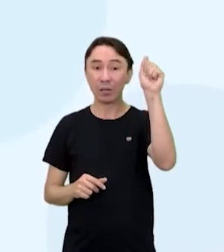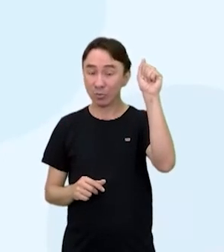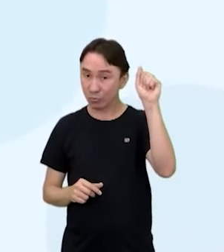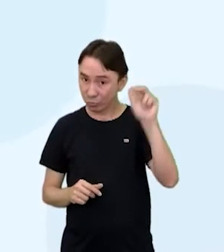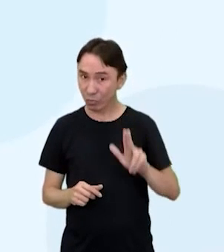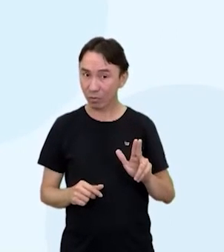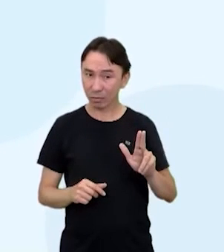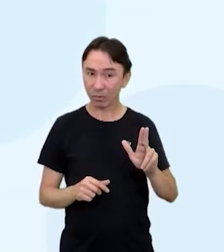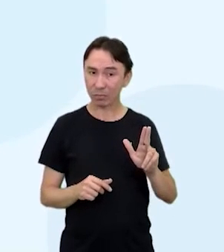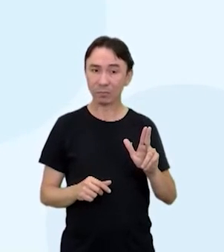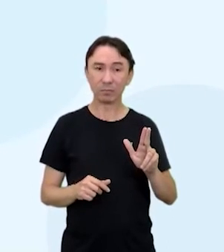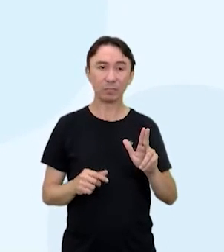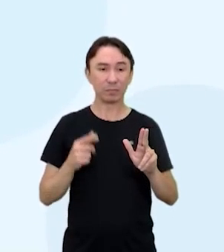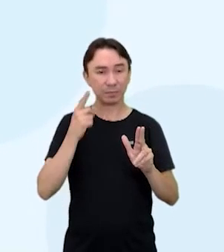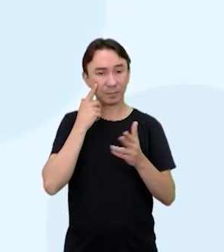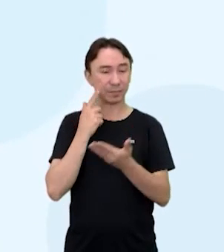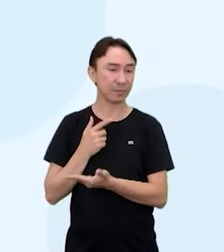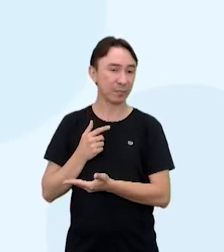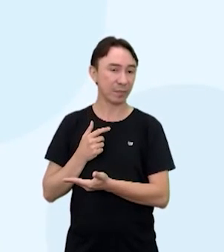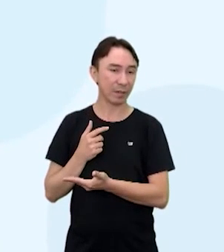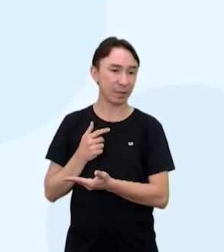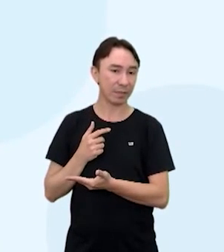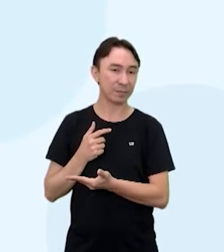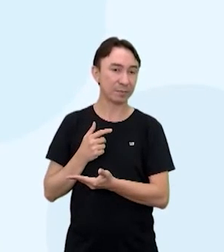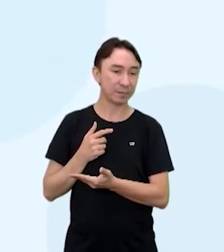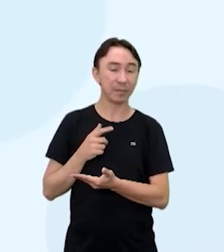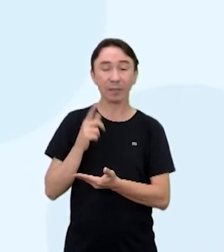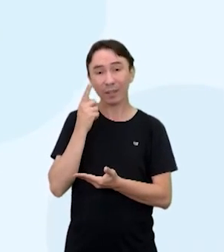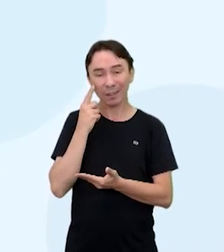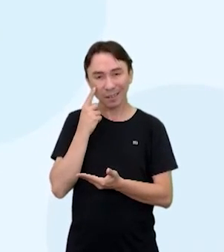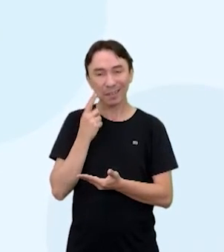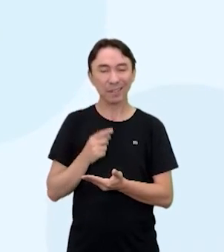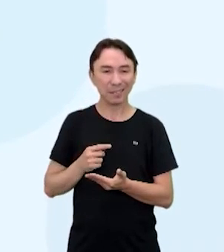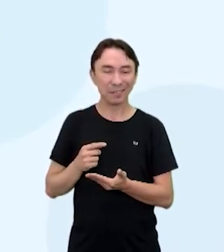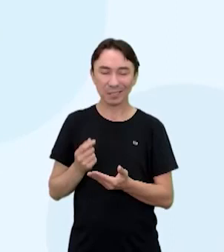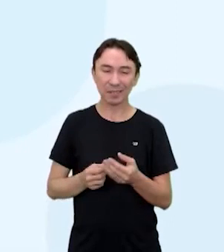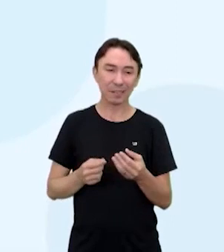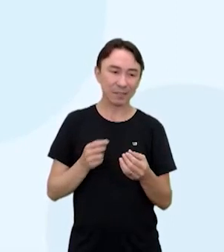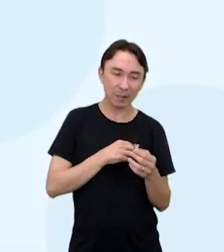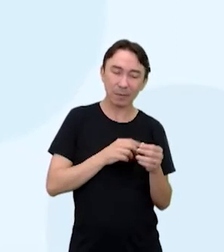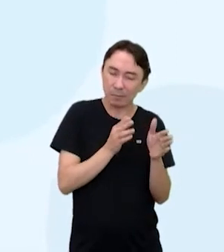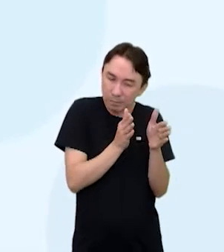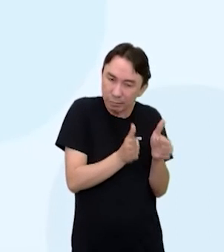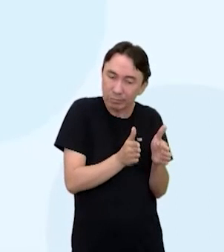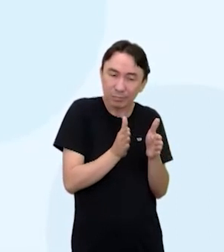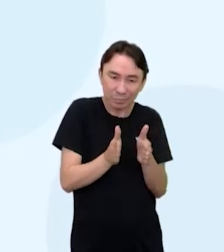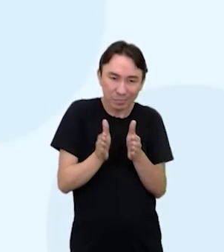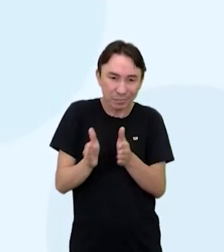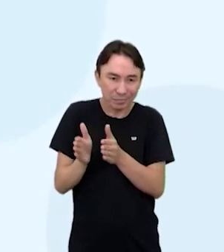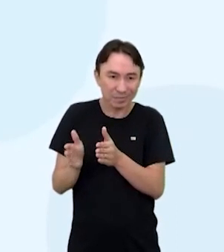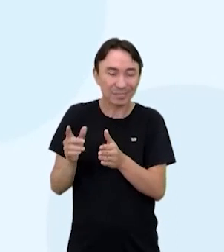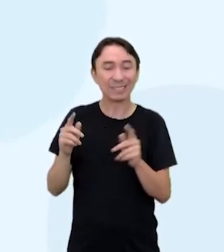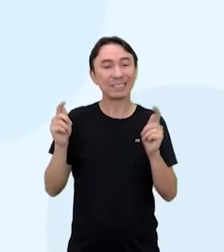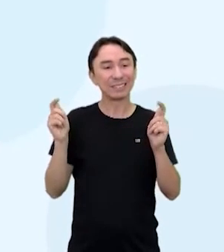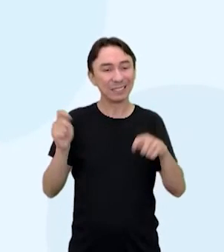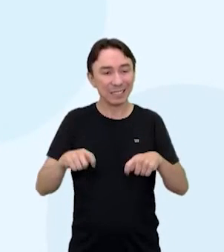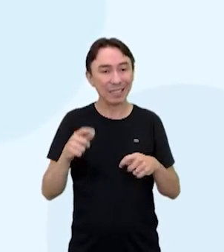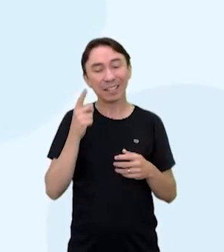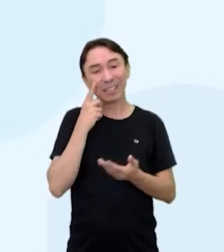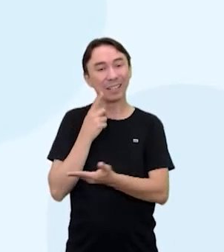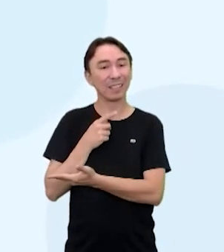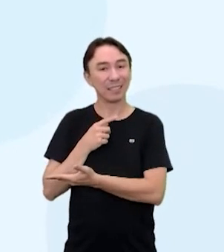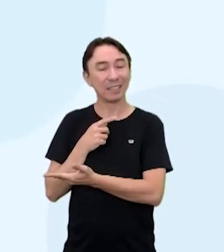o interessante de criar essas obras utilizando o Paint é que com o Paint a gente consegue essas